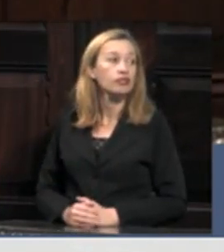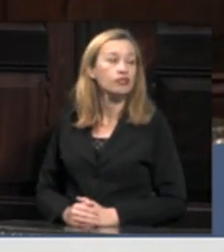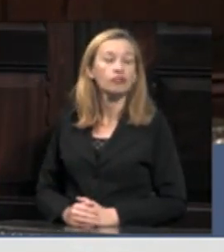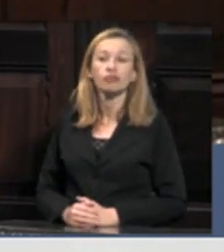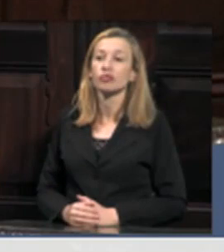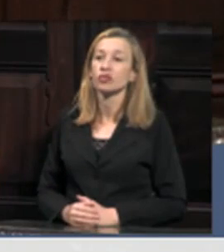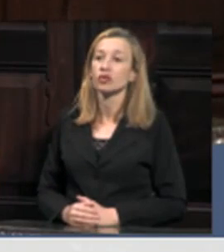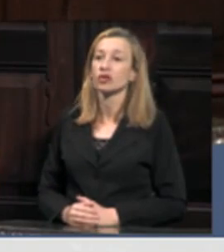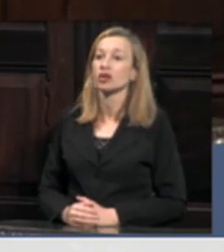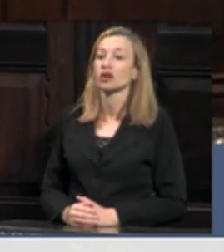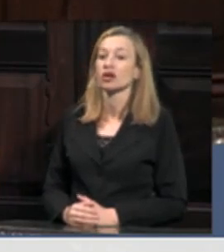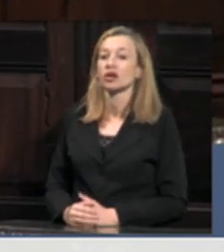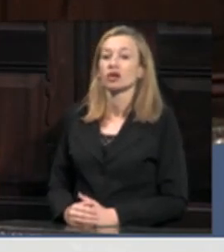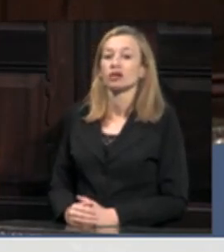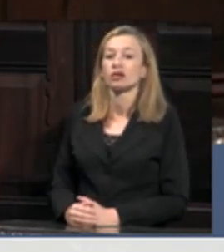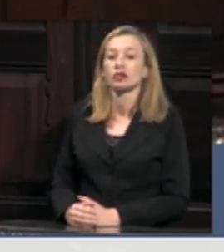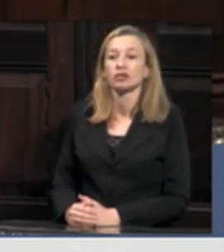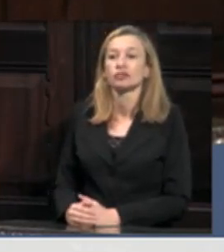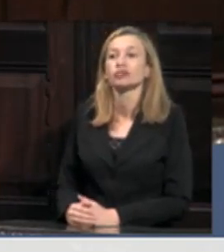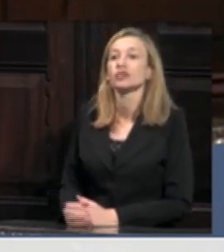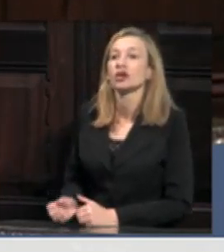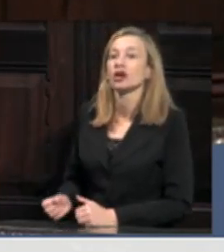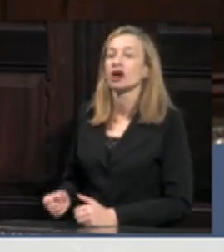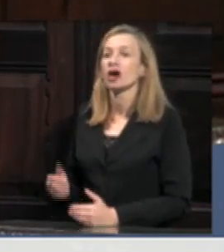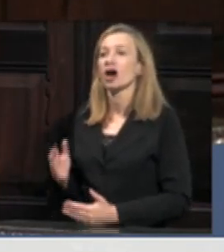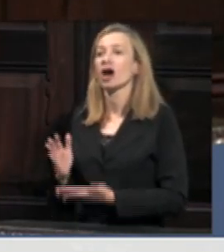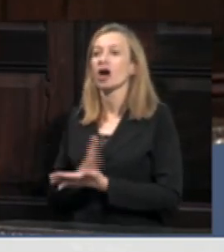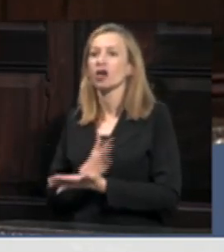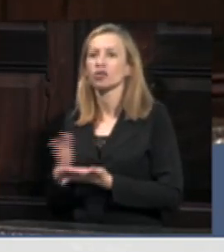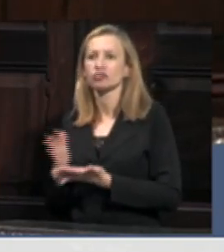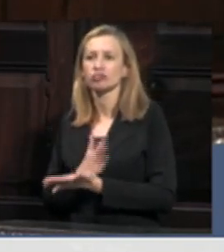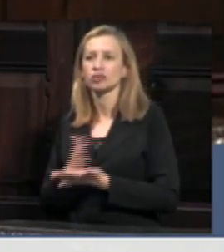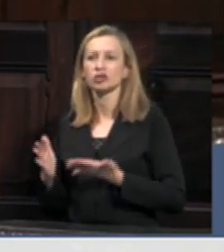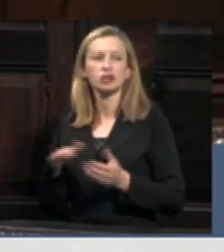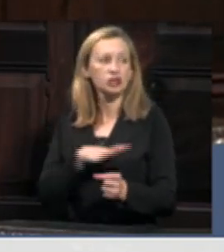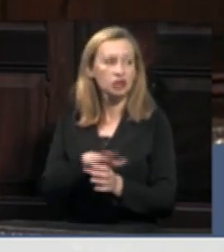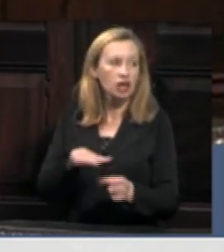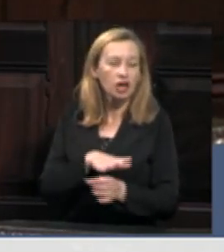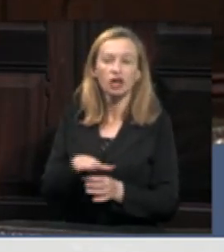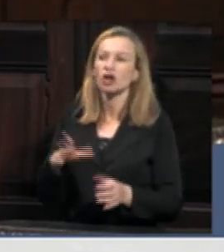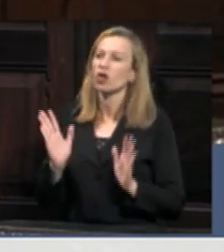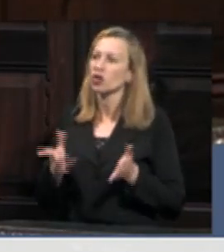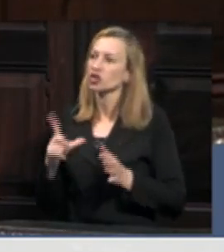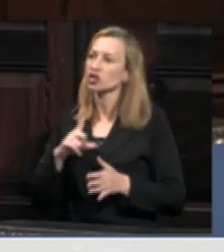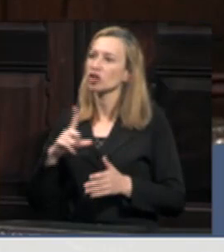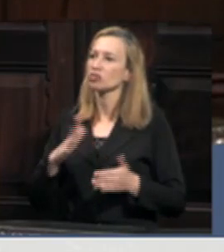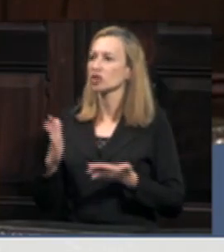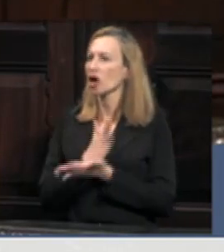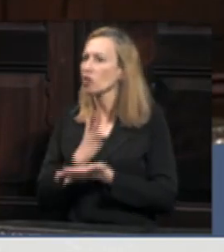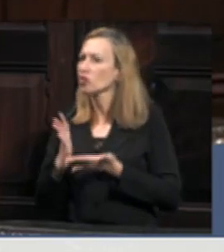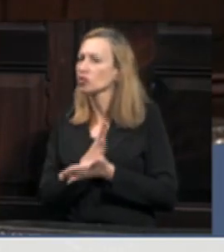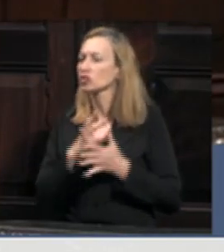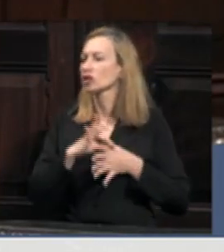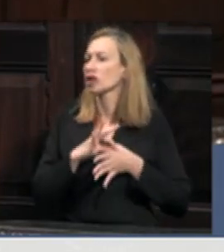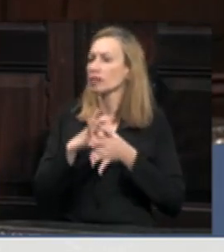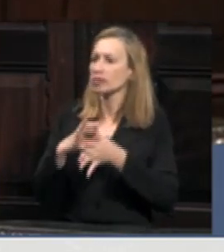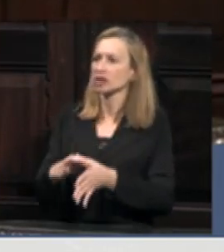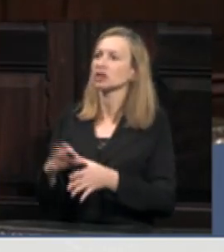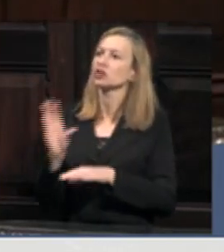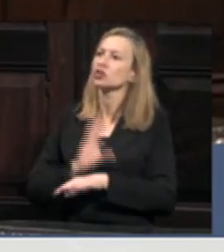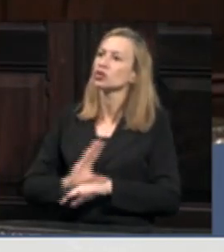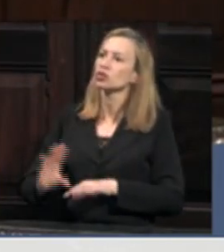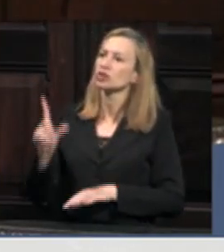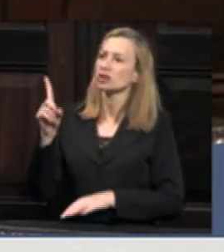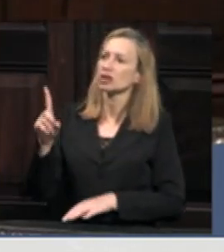áreas. Hoje estão aqui ainda alguns representantes do concurso